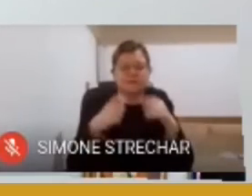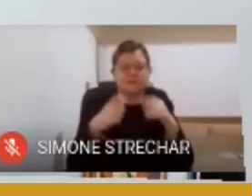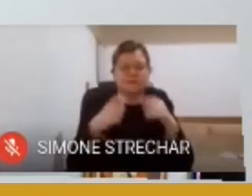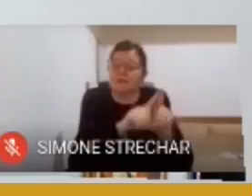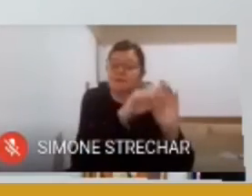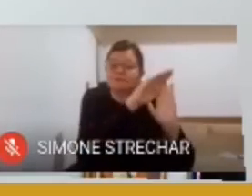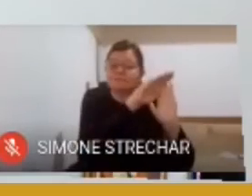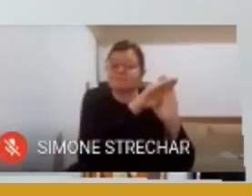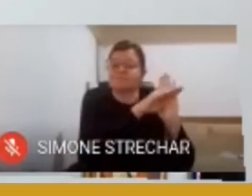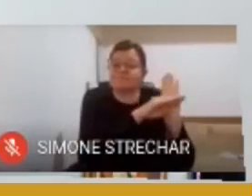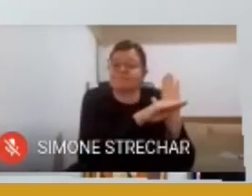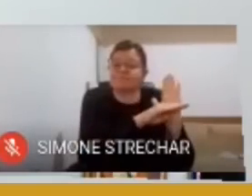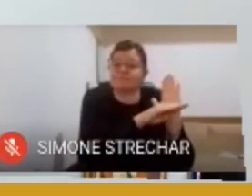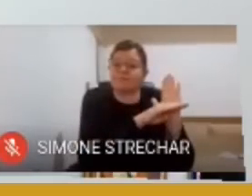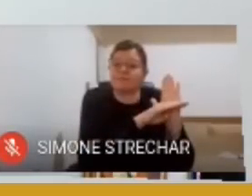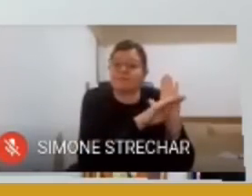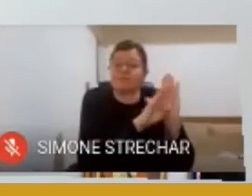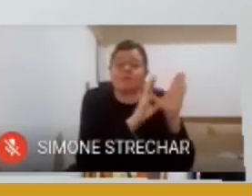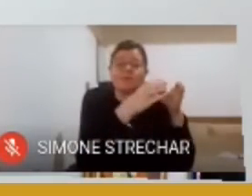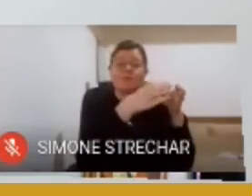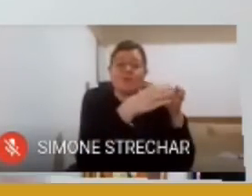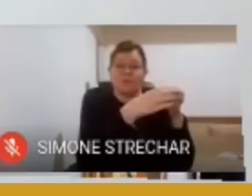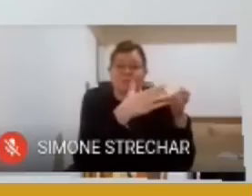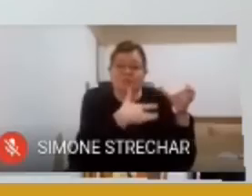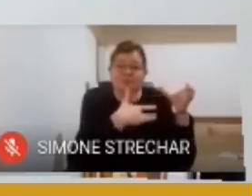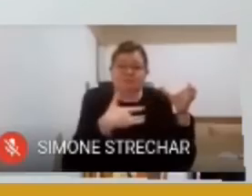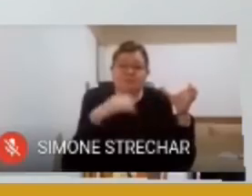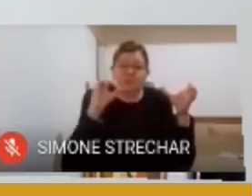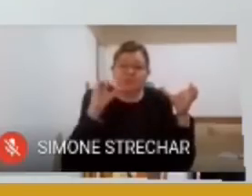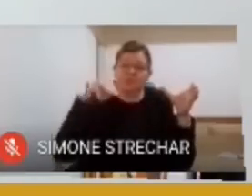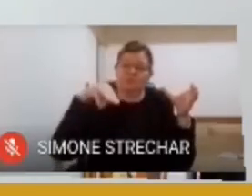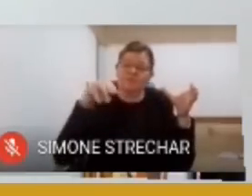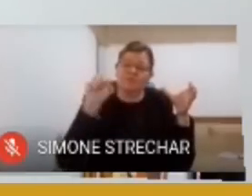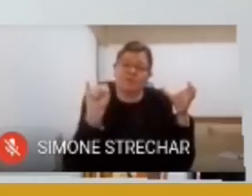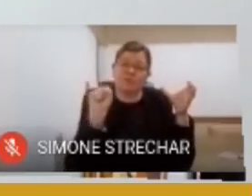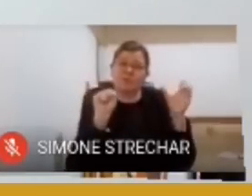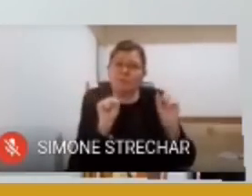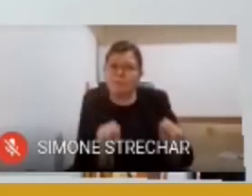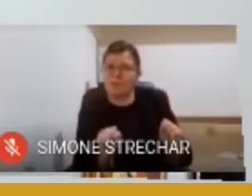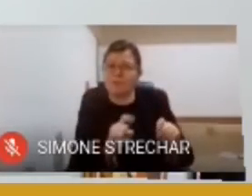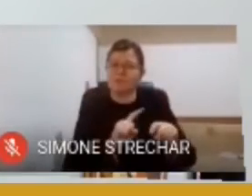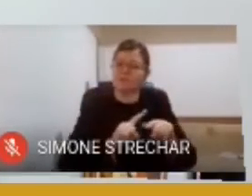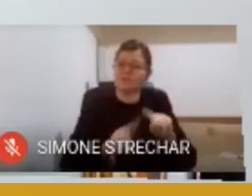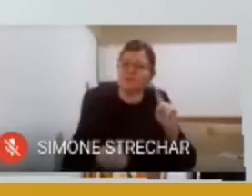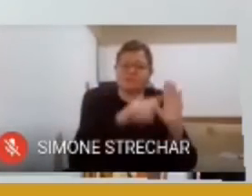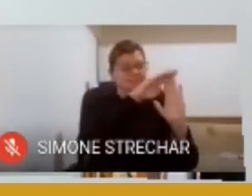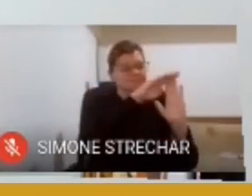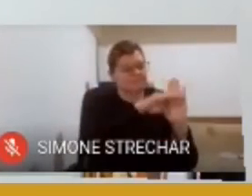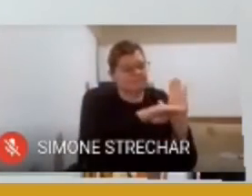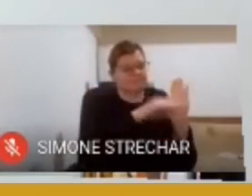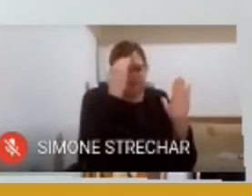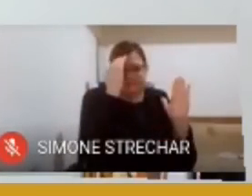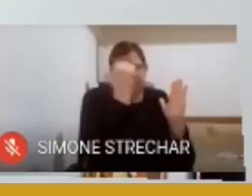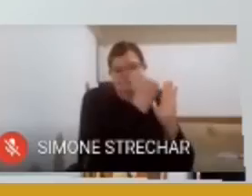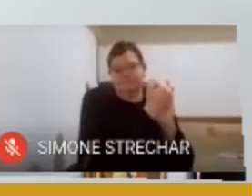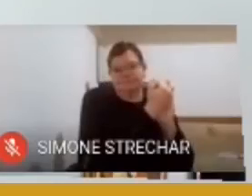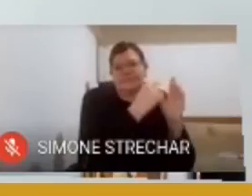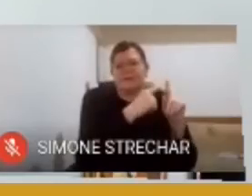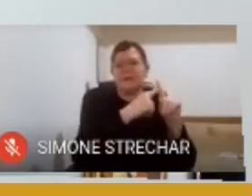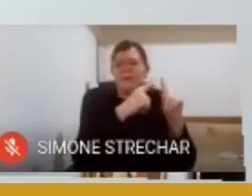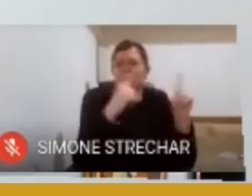afeto, nós vamos receber dentro das nossas salas de aula, né? E nós vamos ter que ficar muito atentos e atentas